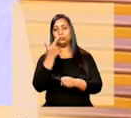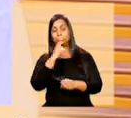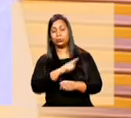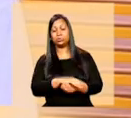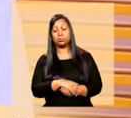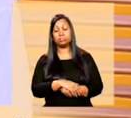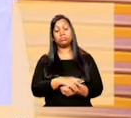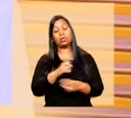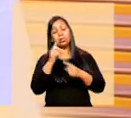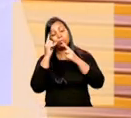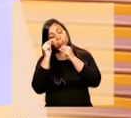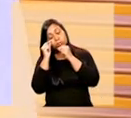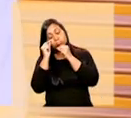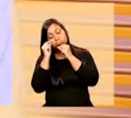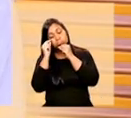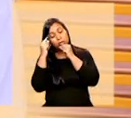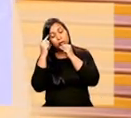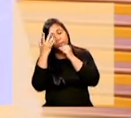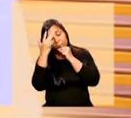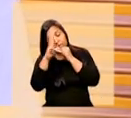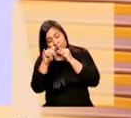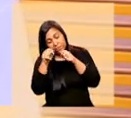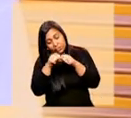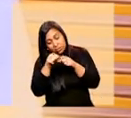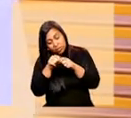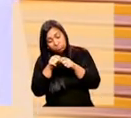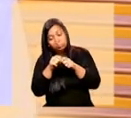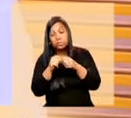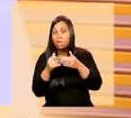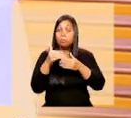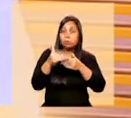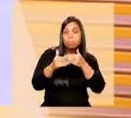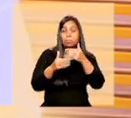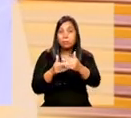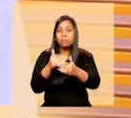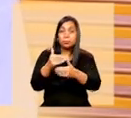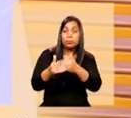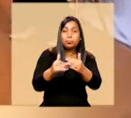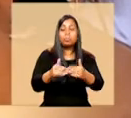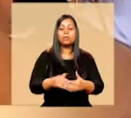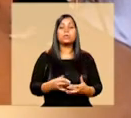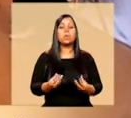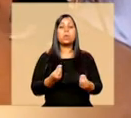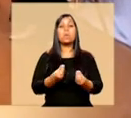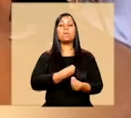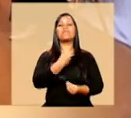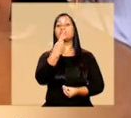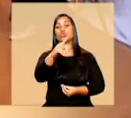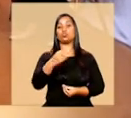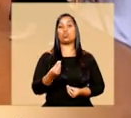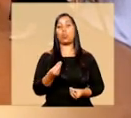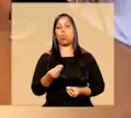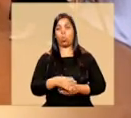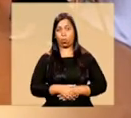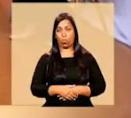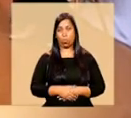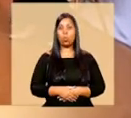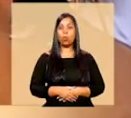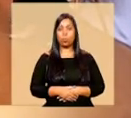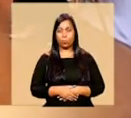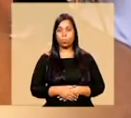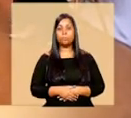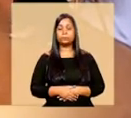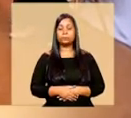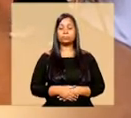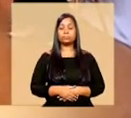órgão. Dormia pensando que no outro dia de manhã ia fazer o transplante e assim ia indo. E o senhor estava muito debilitado? Como é que estava o estado de saúde do senhor,